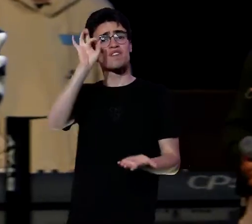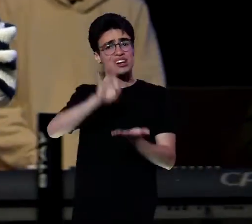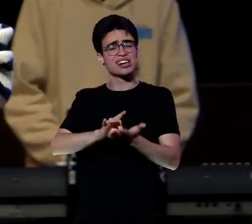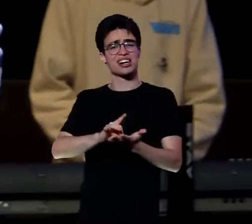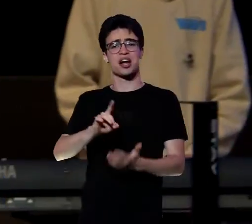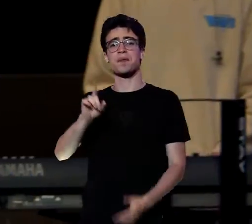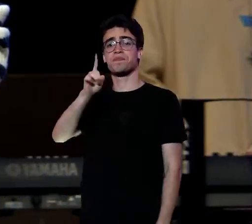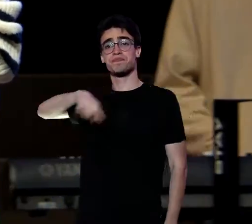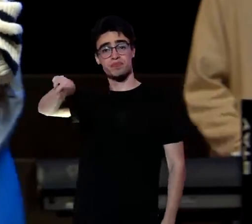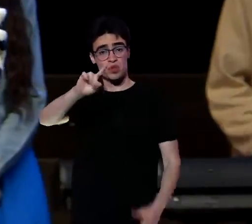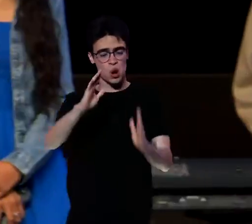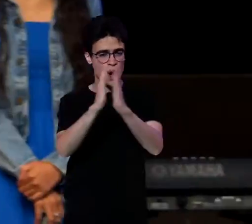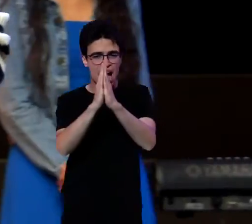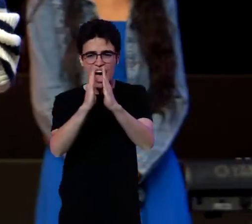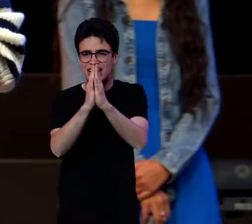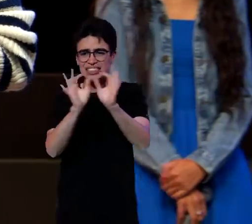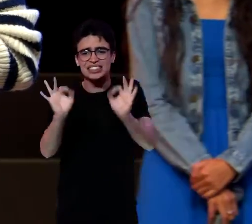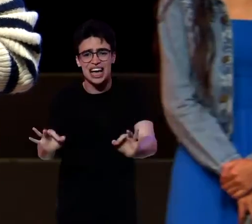transformar situações?